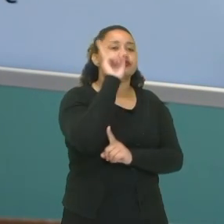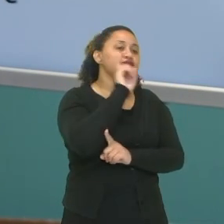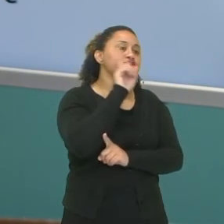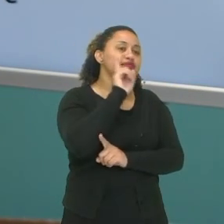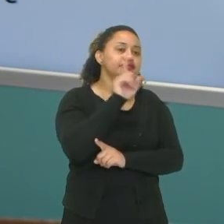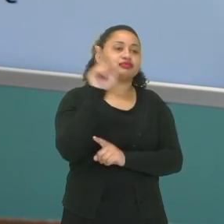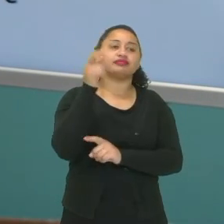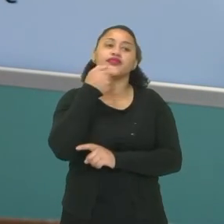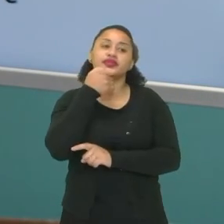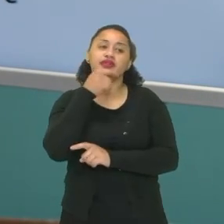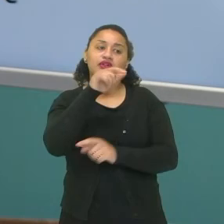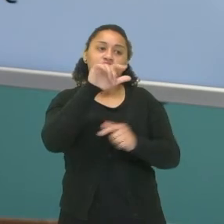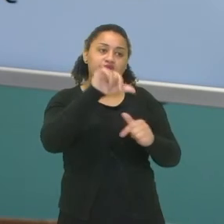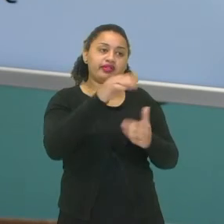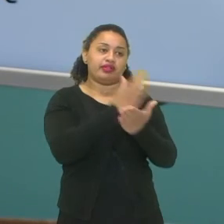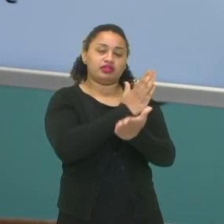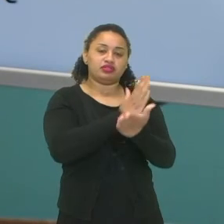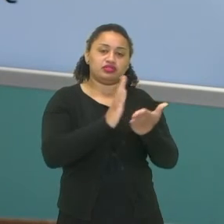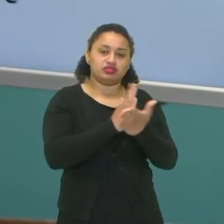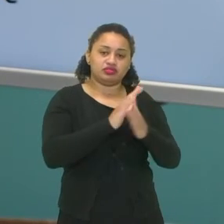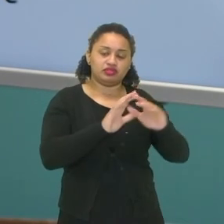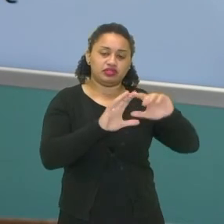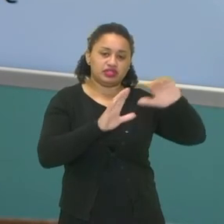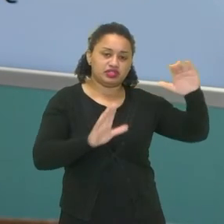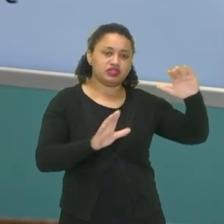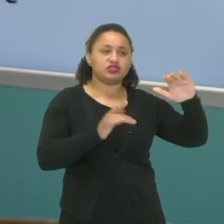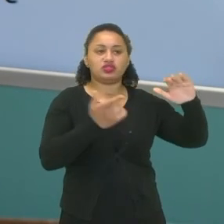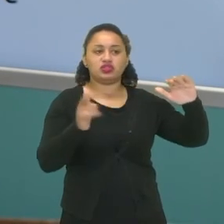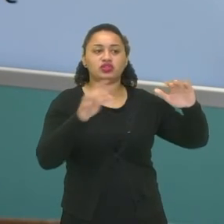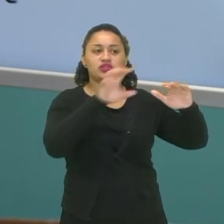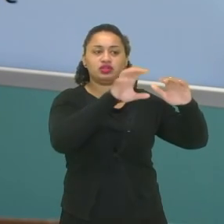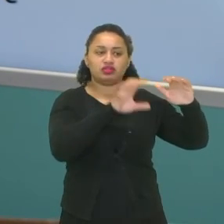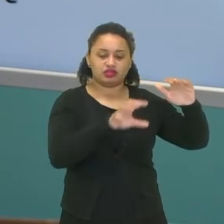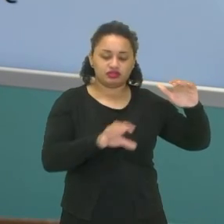a região se fragmenta, né, em várias outras